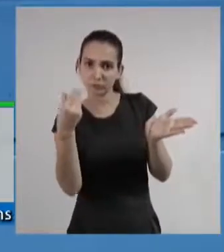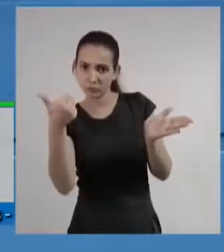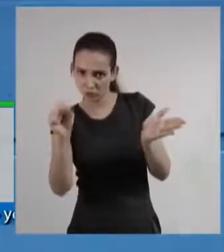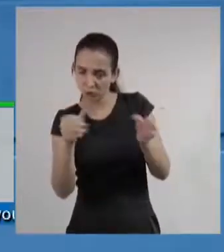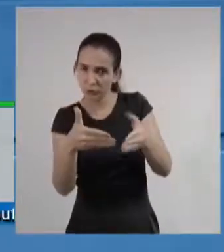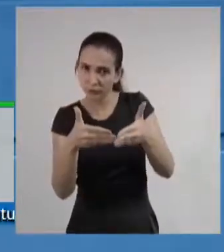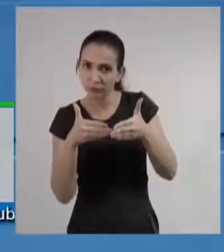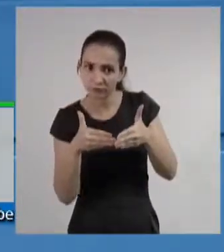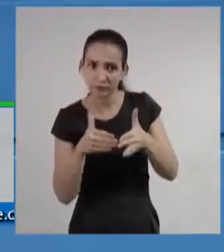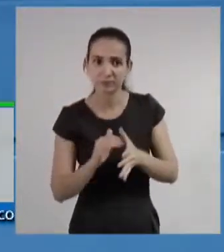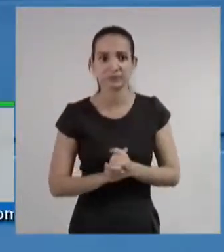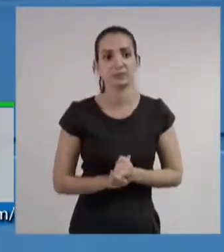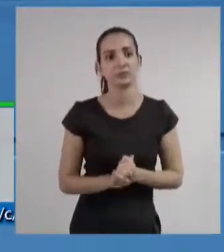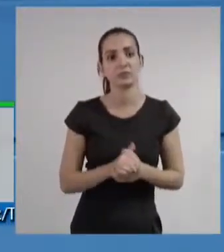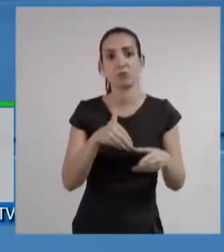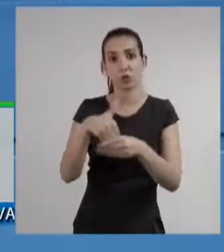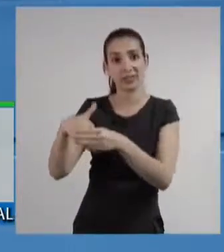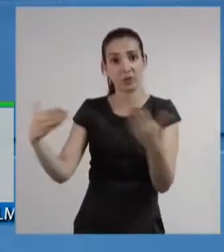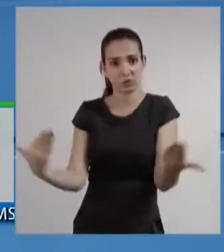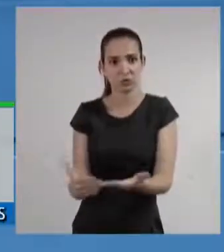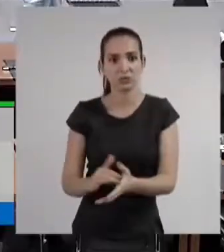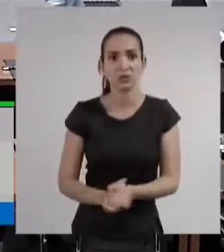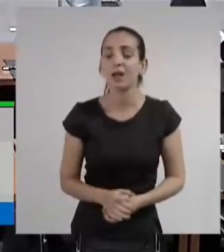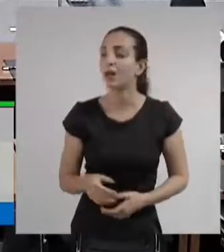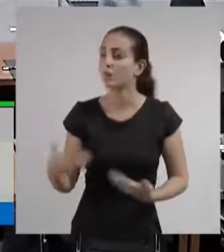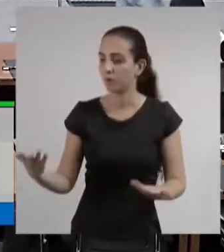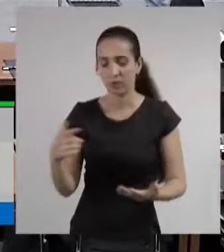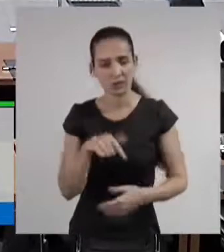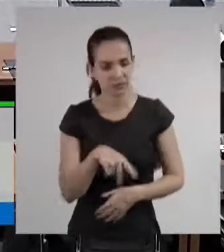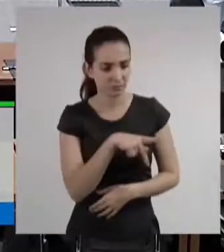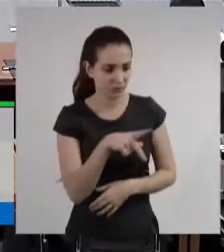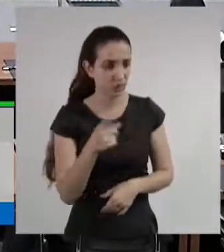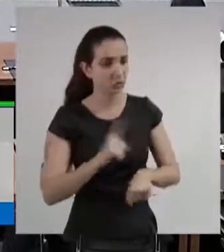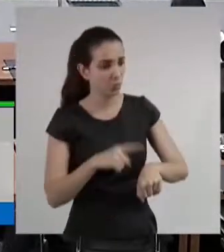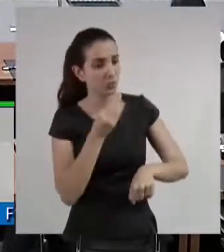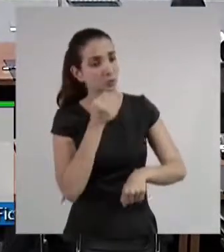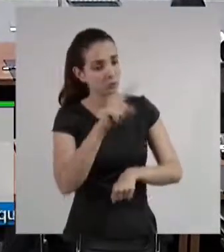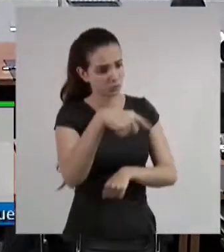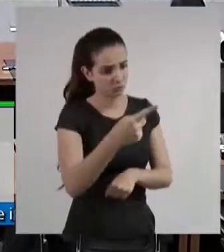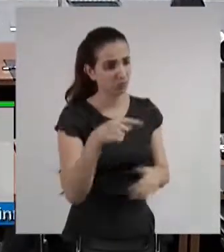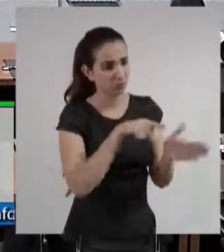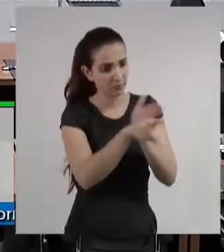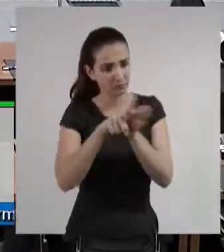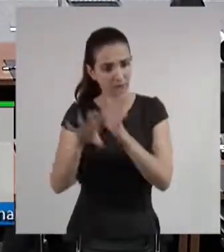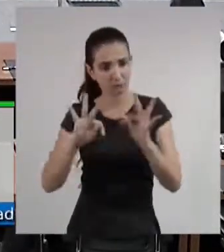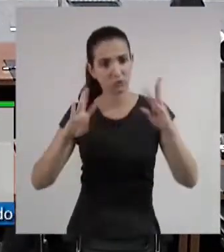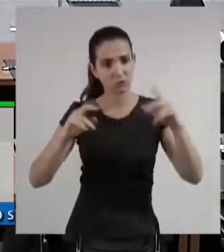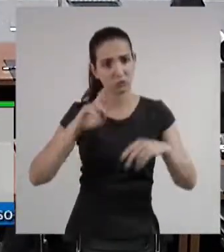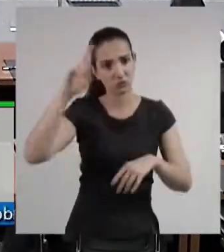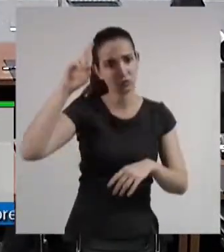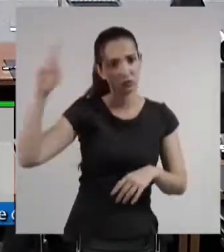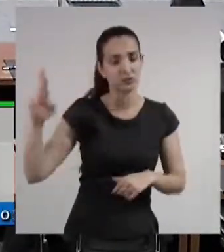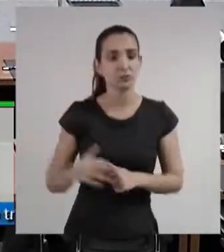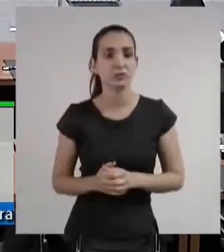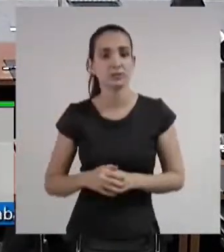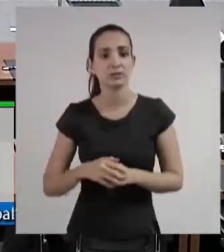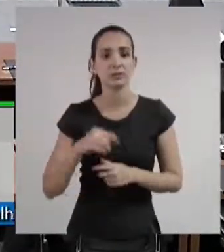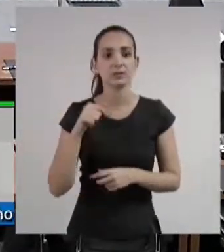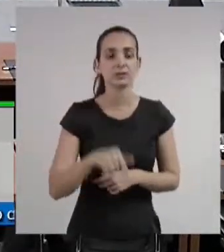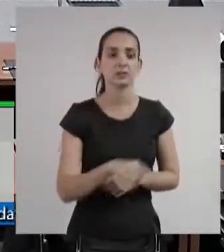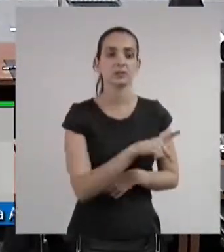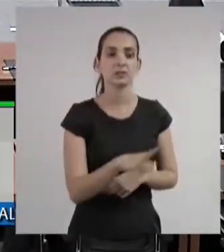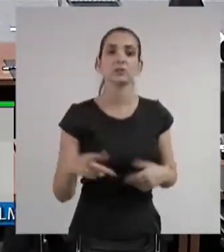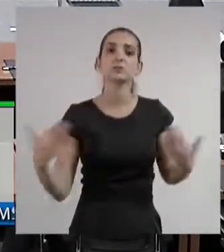obséquio. Se a presidente, no momento oportuno, irá consultar as lideranças. Ou melhor, essa presidência, como